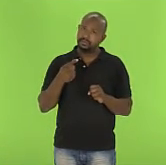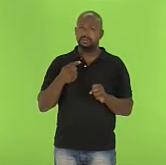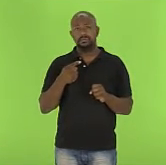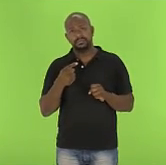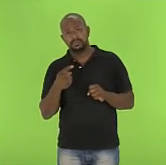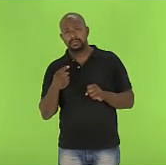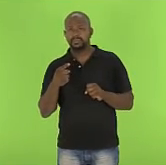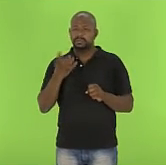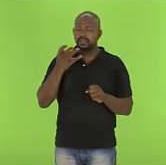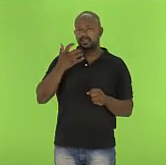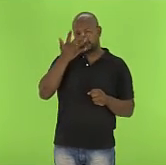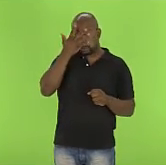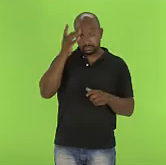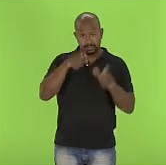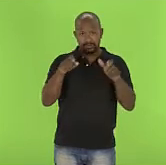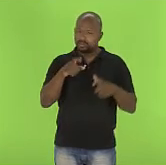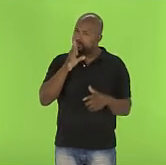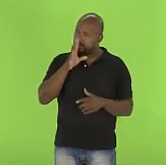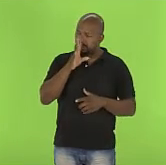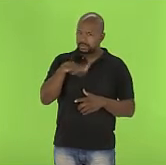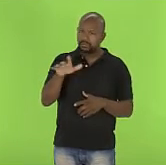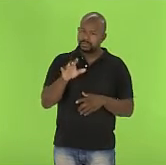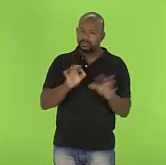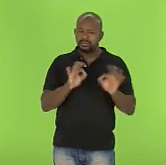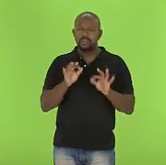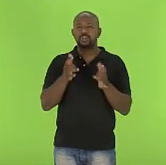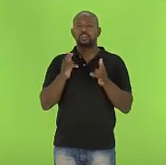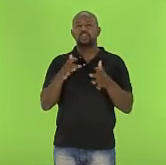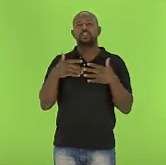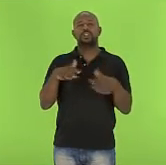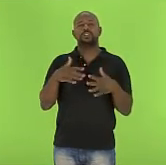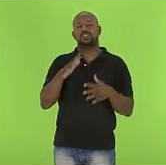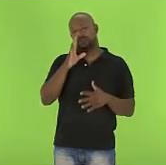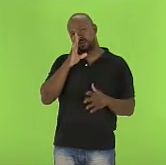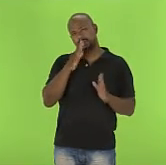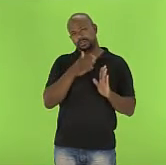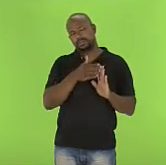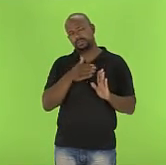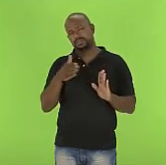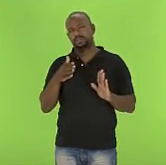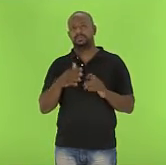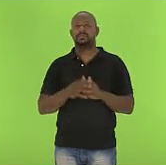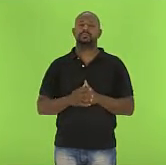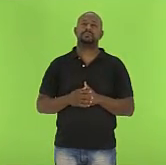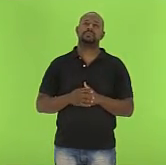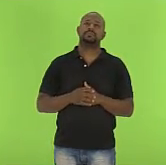mas a gente, ao mesmo tempo, quer que as pessoas assistam, então a gente já está se programando para deixar ele disponível. Um tempo.